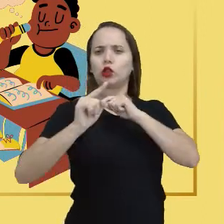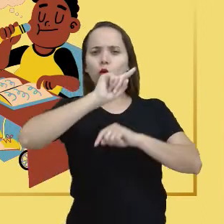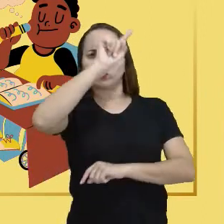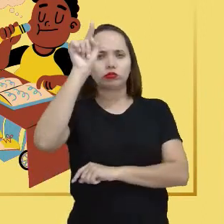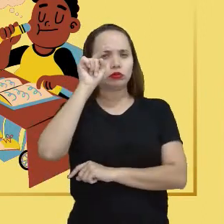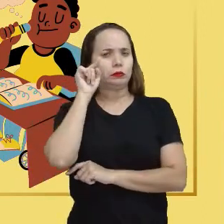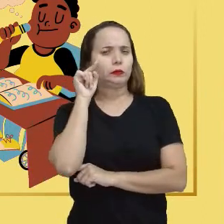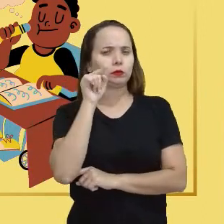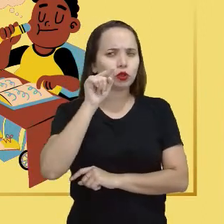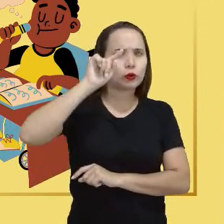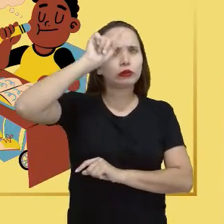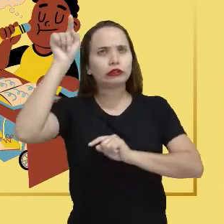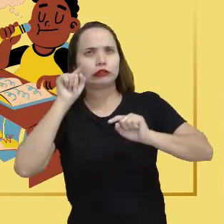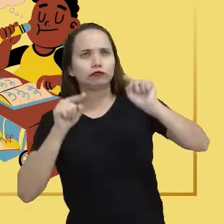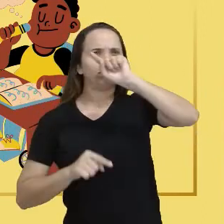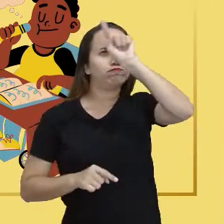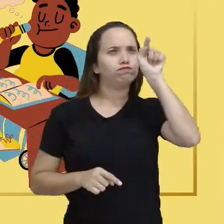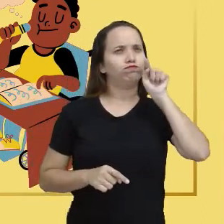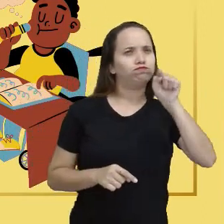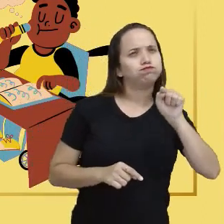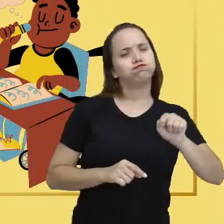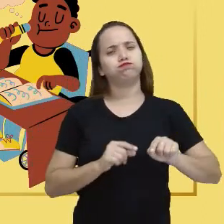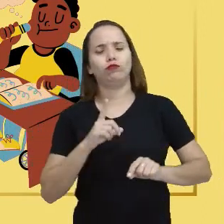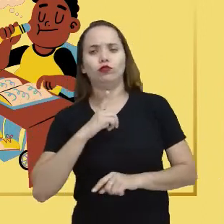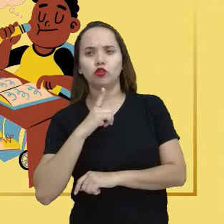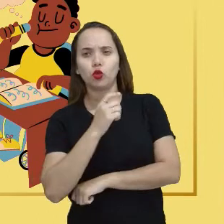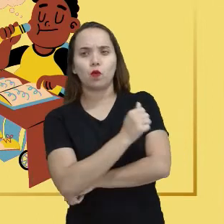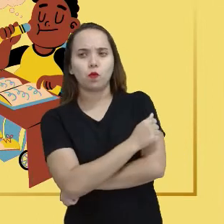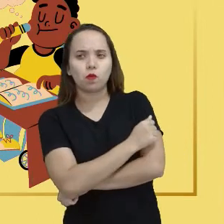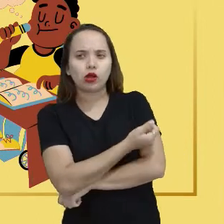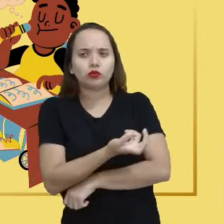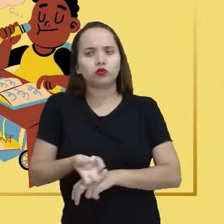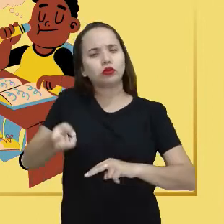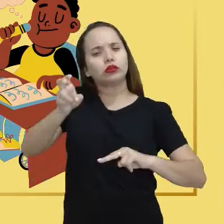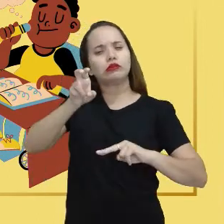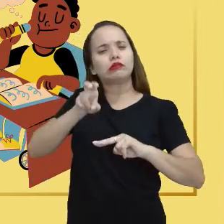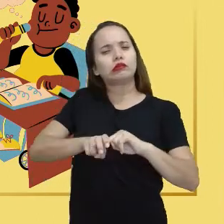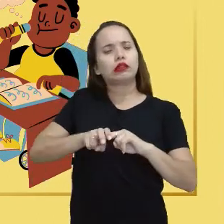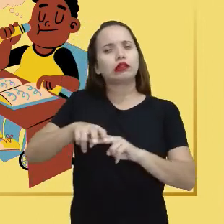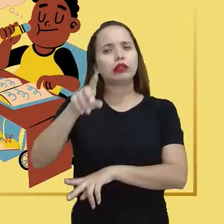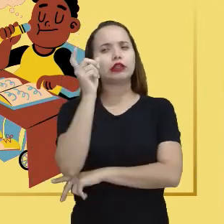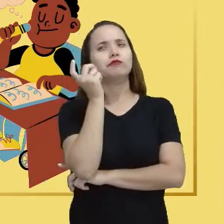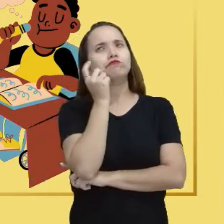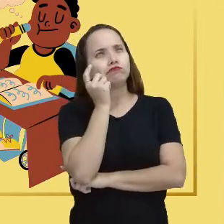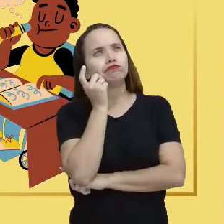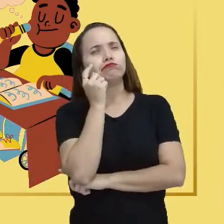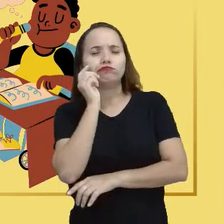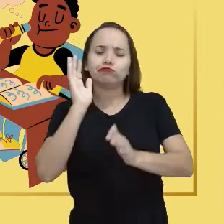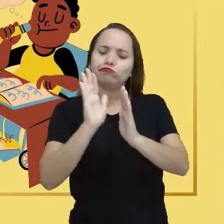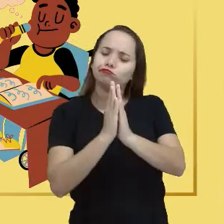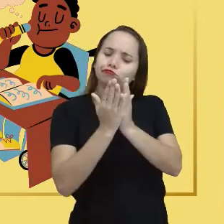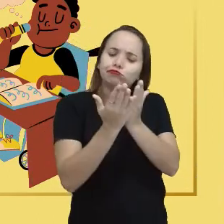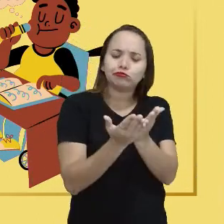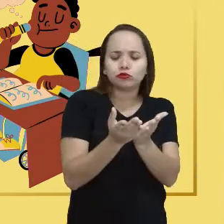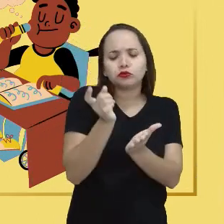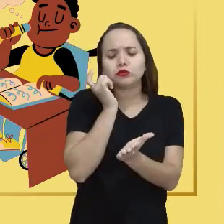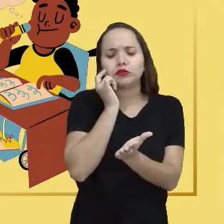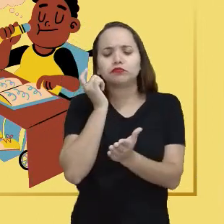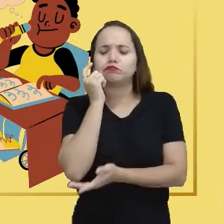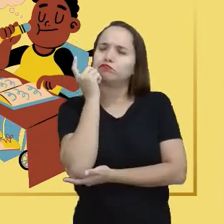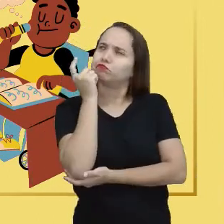cabeça, fazendo uma pergunta. Tem um estudante que está sentadinho lá com o seu caderno, assim com uma